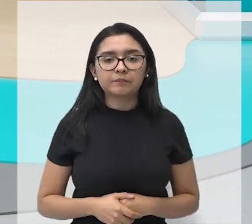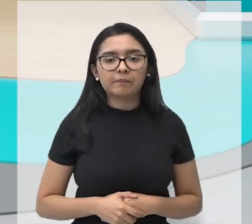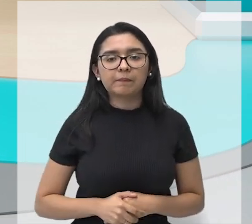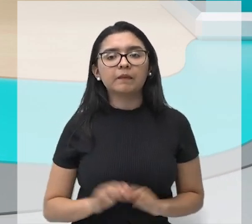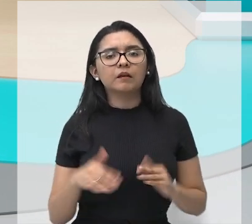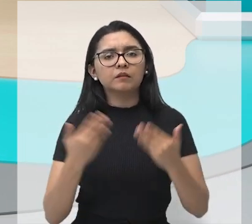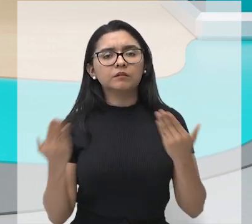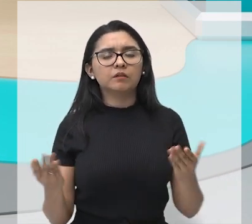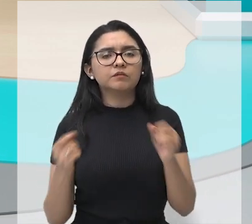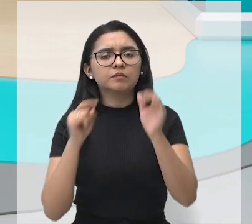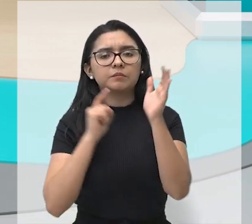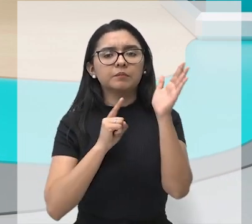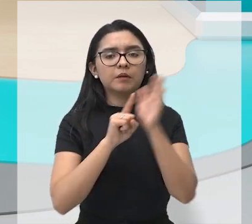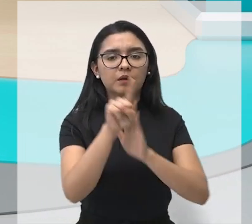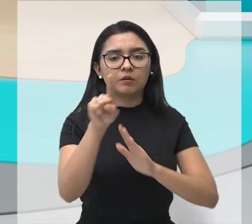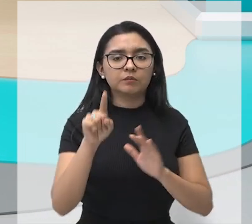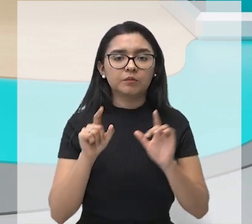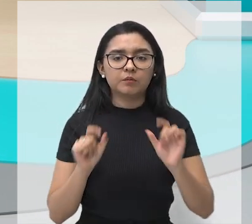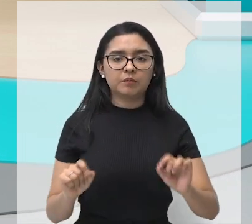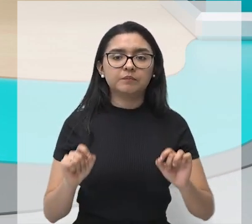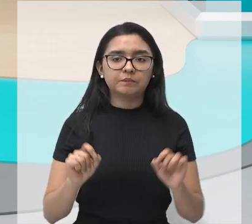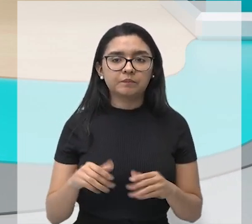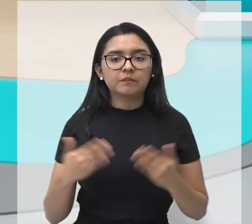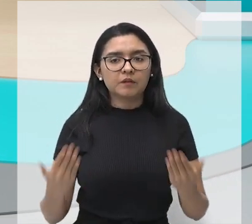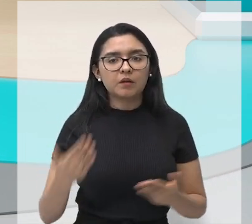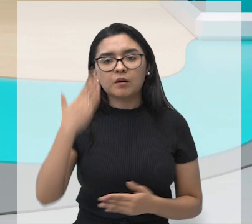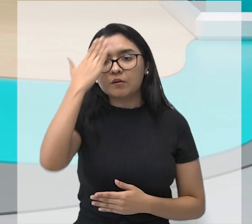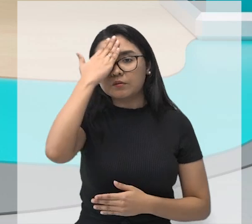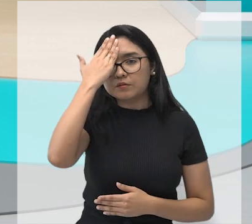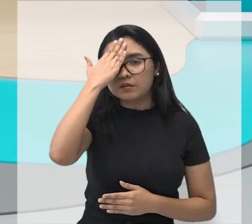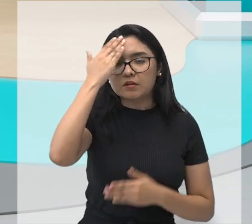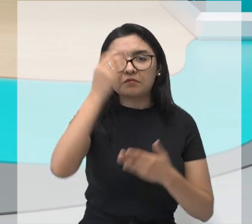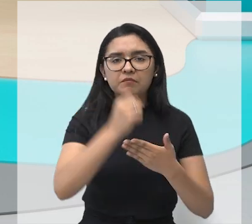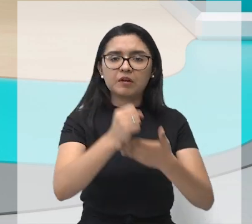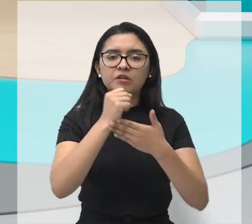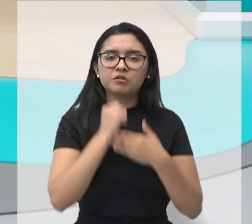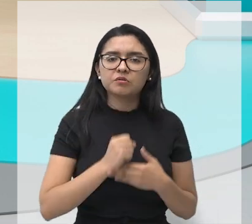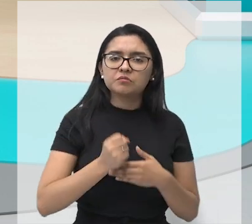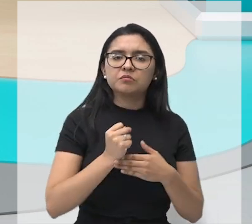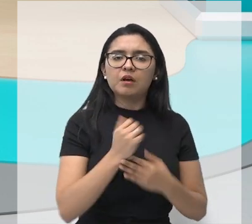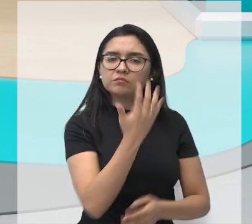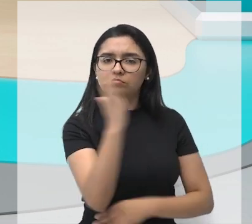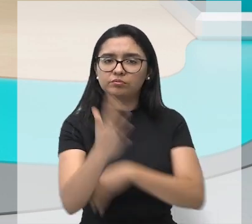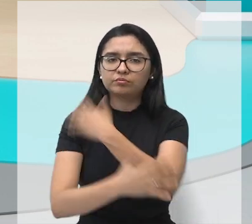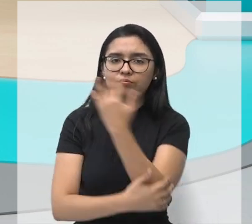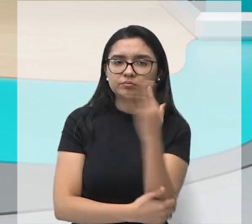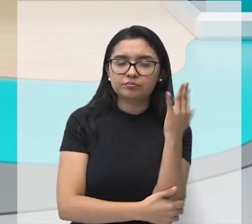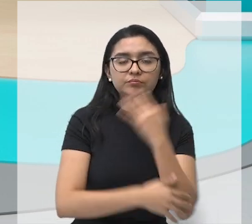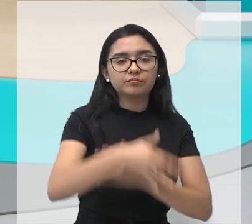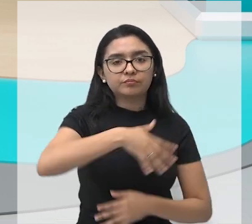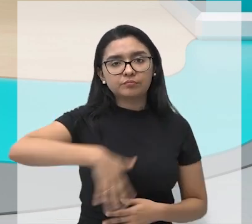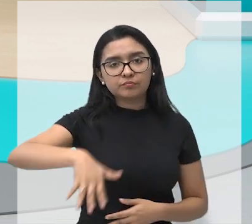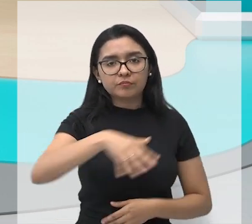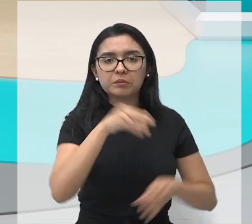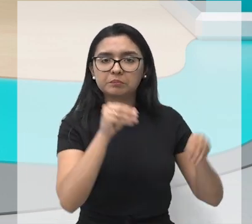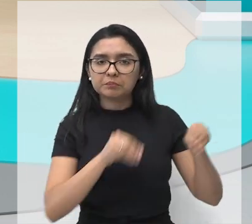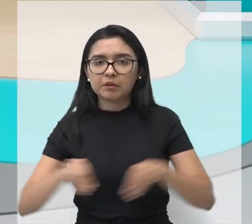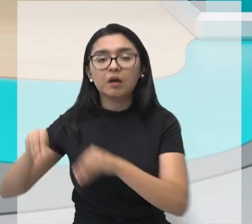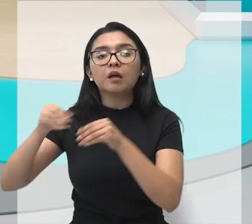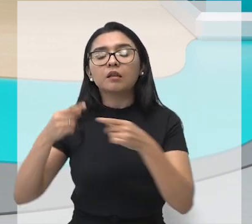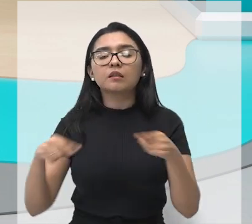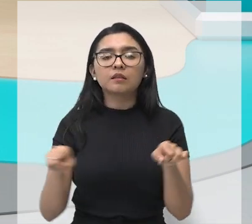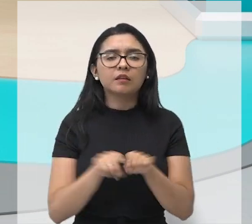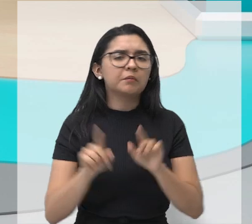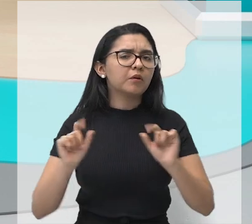aí vocês devem se perguntar, professora, eu sei, né, que vai ajudar o meio ambiente, vai ajudar na mobilidade e o